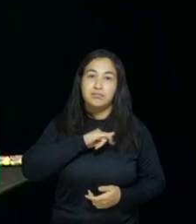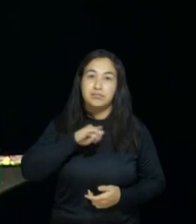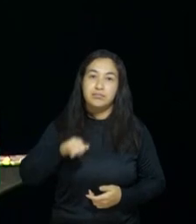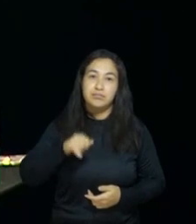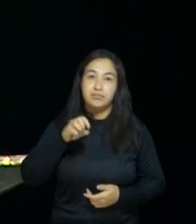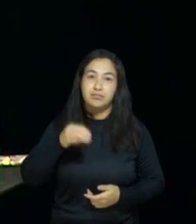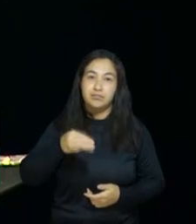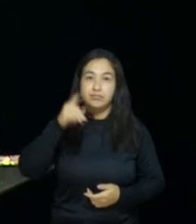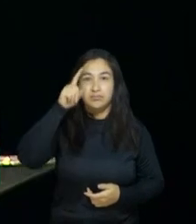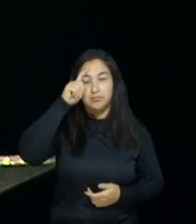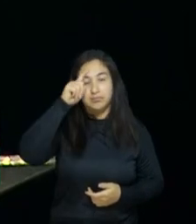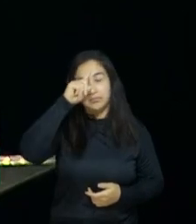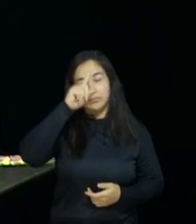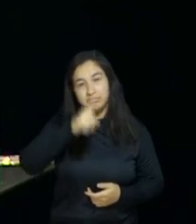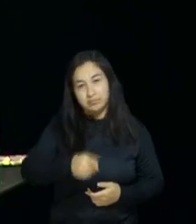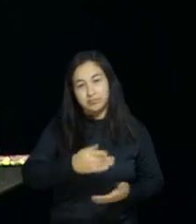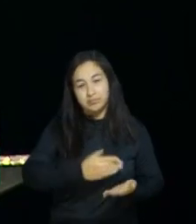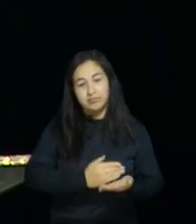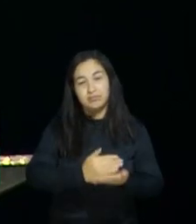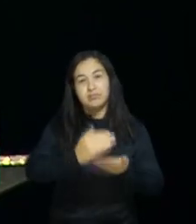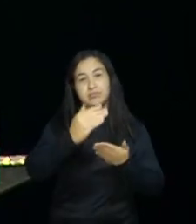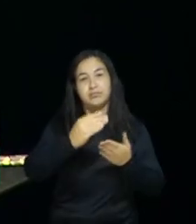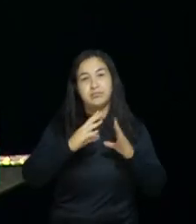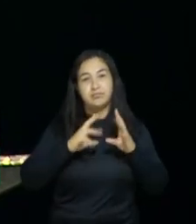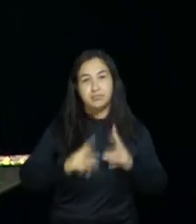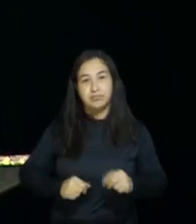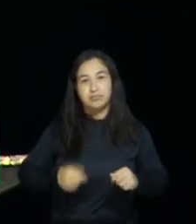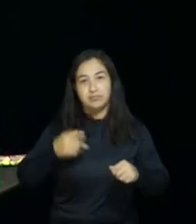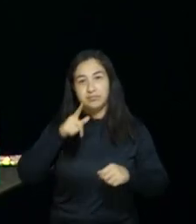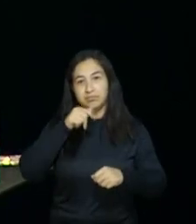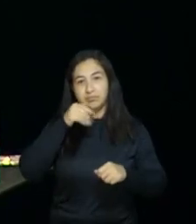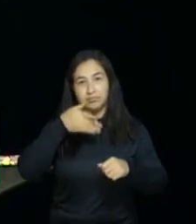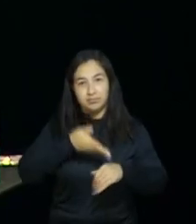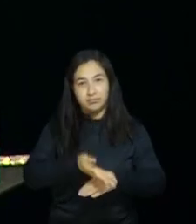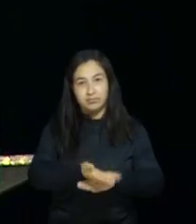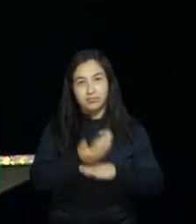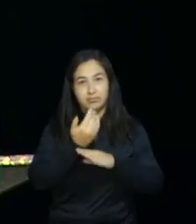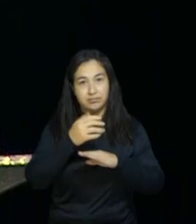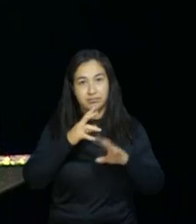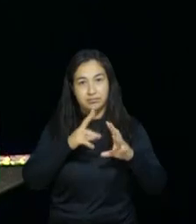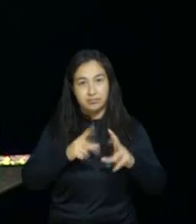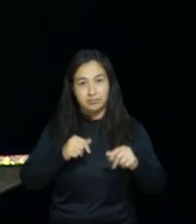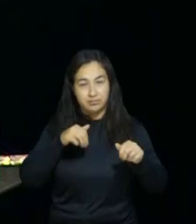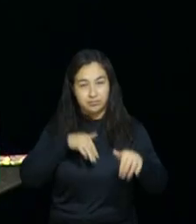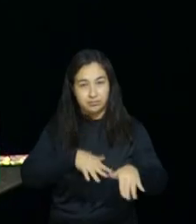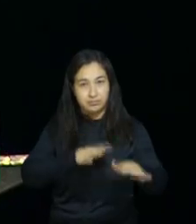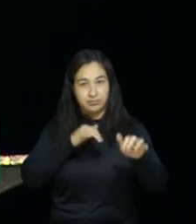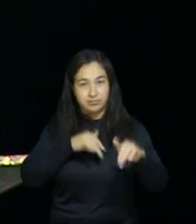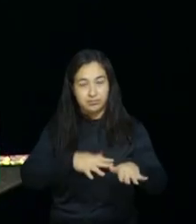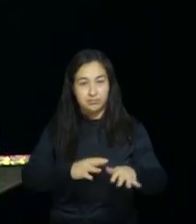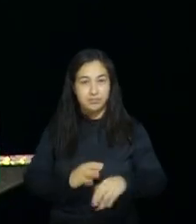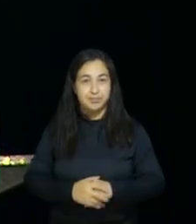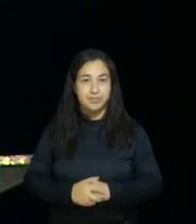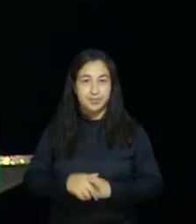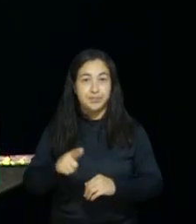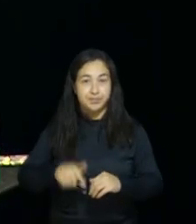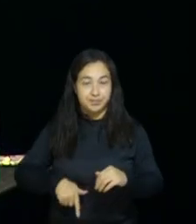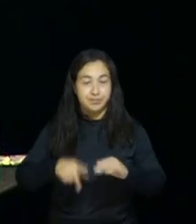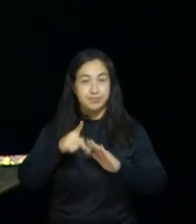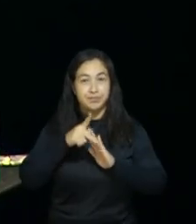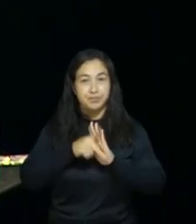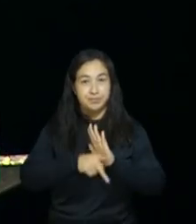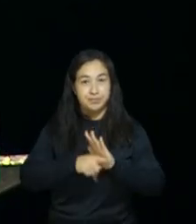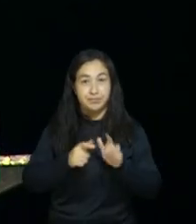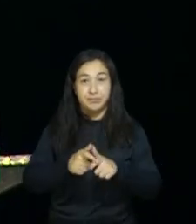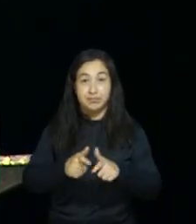serviço para começar a desassorear os rios. A gente sabe que o projeto Jaica é um projeto muito grande, mas alguém tem que